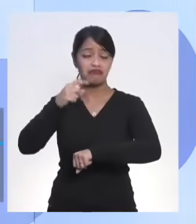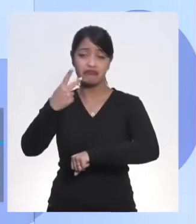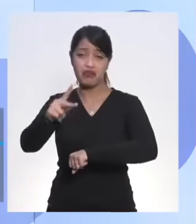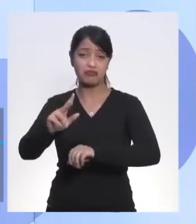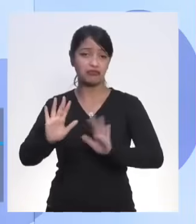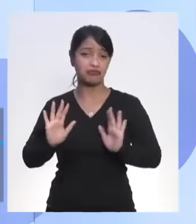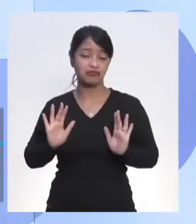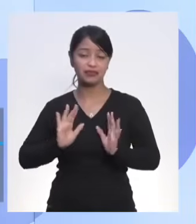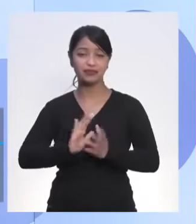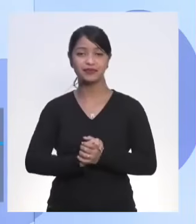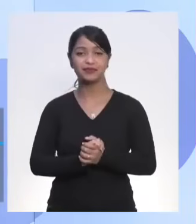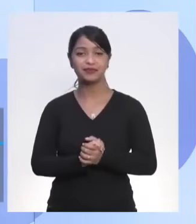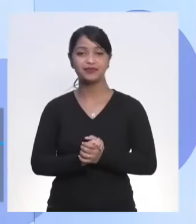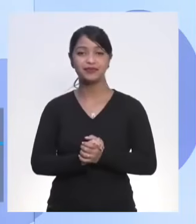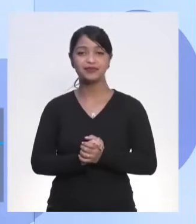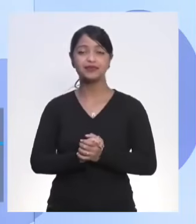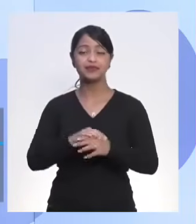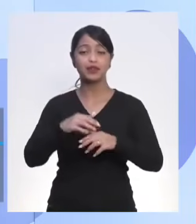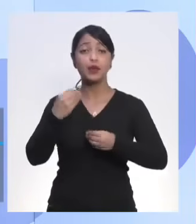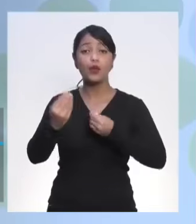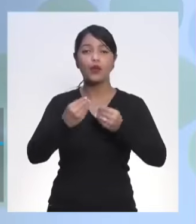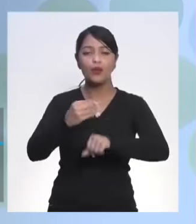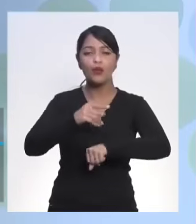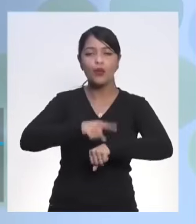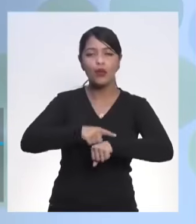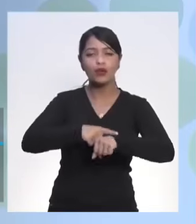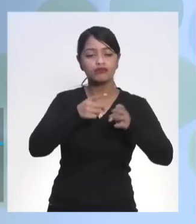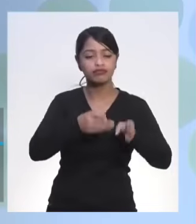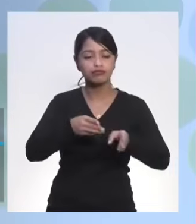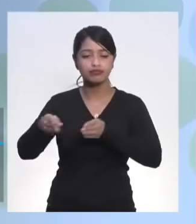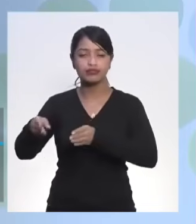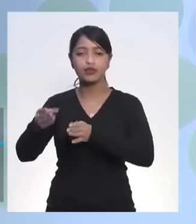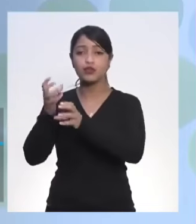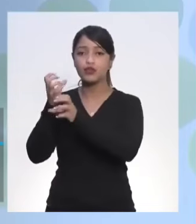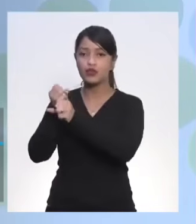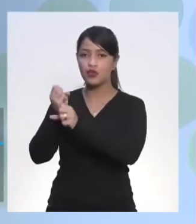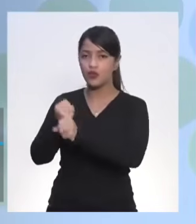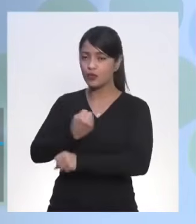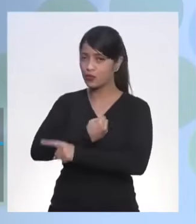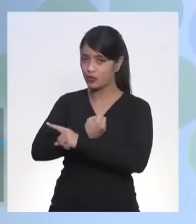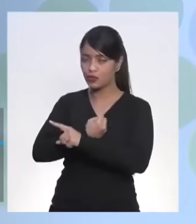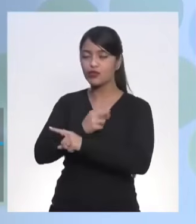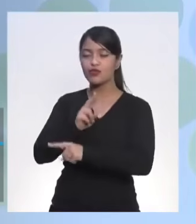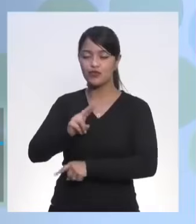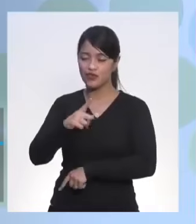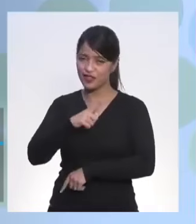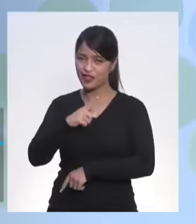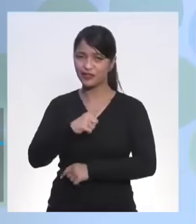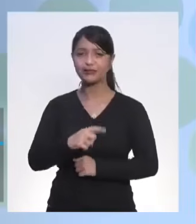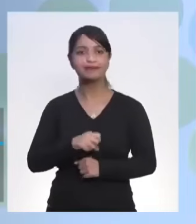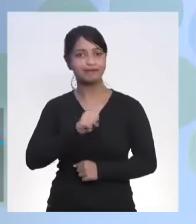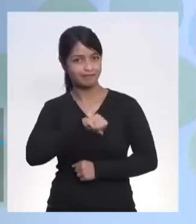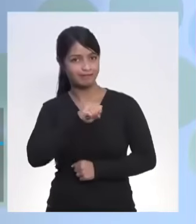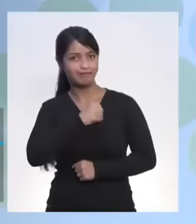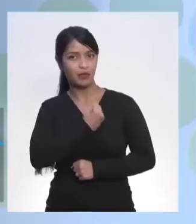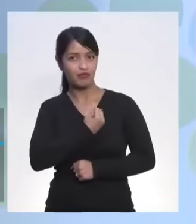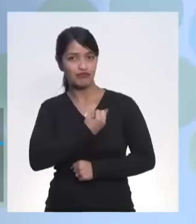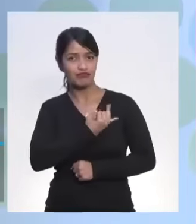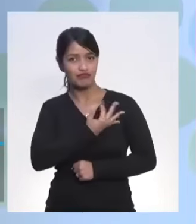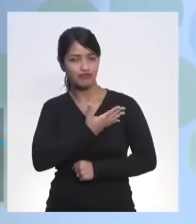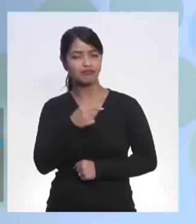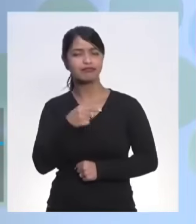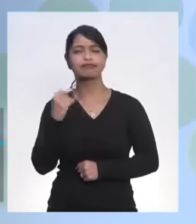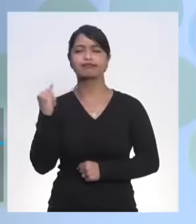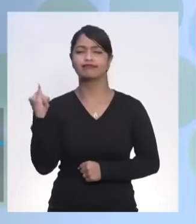também usa o nosso sistema numérico. Isso mesmo, né? Então esse sistema numérico é muito útil para poder quantificar,